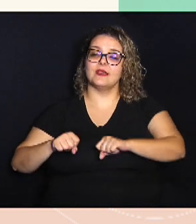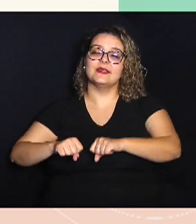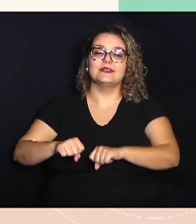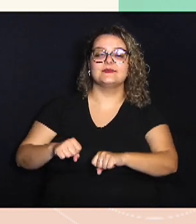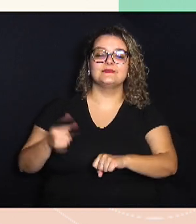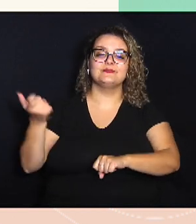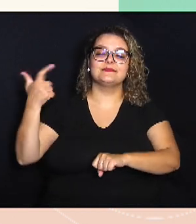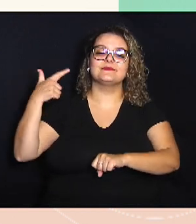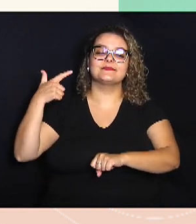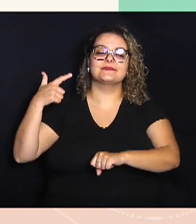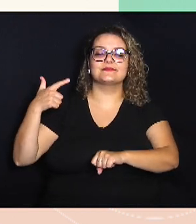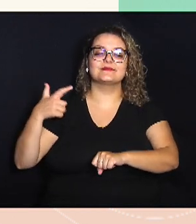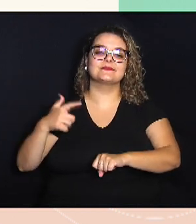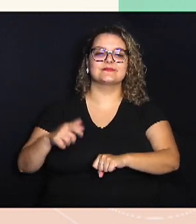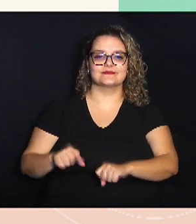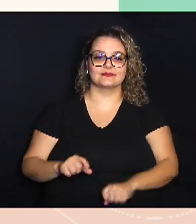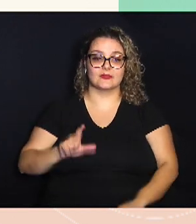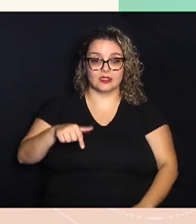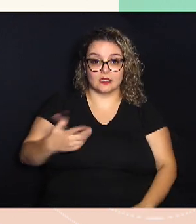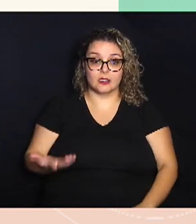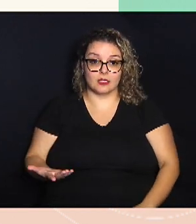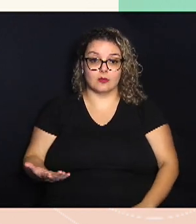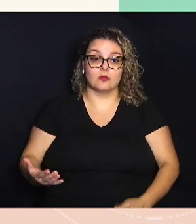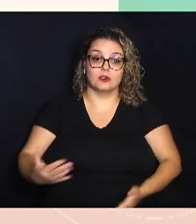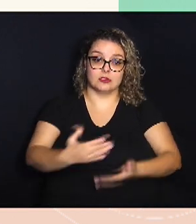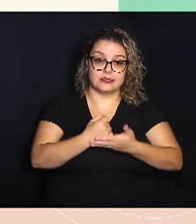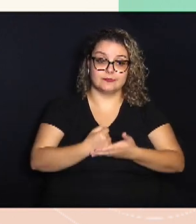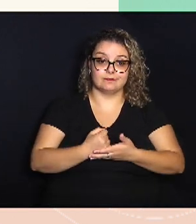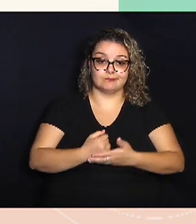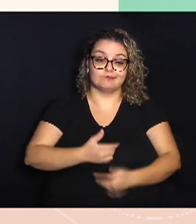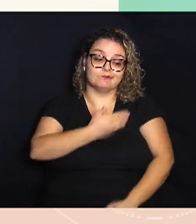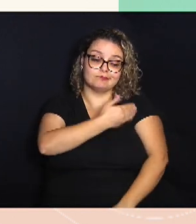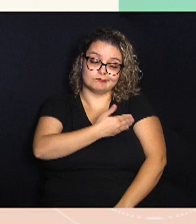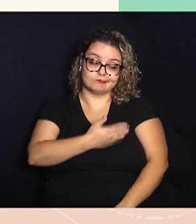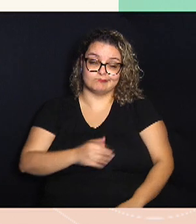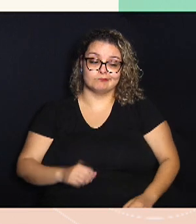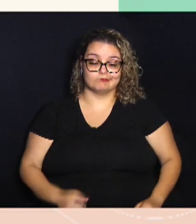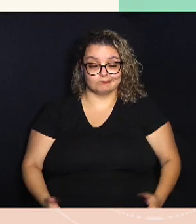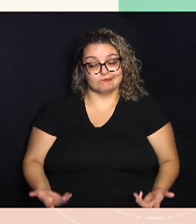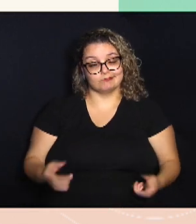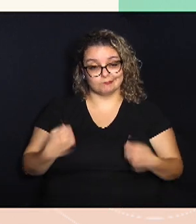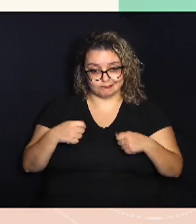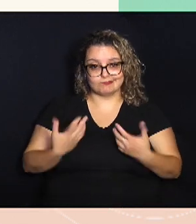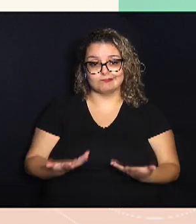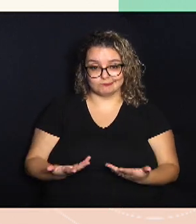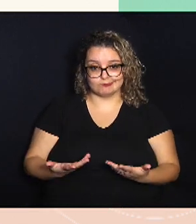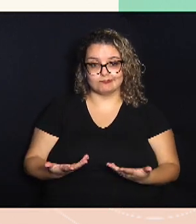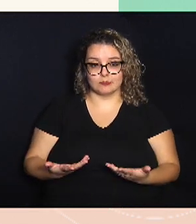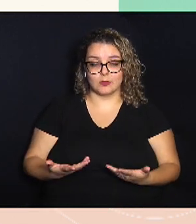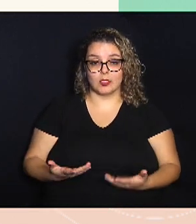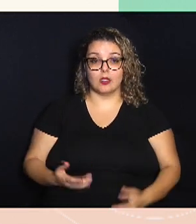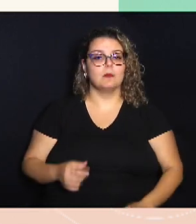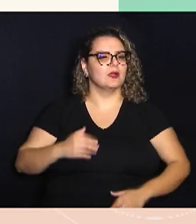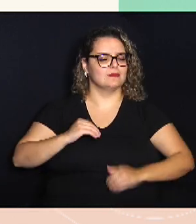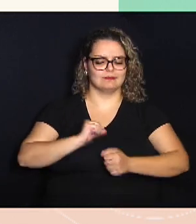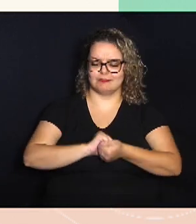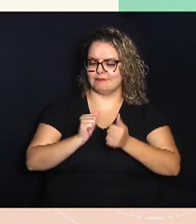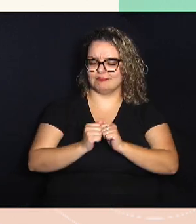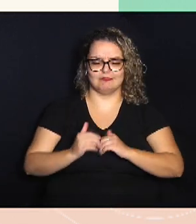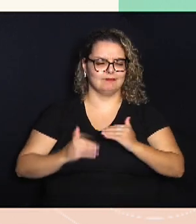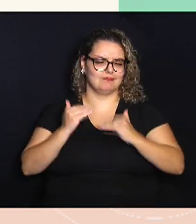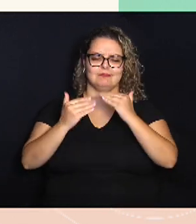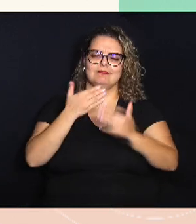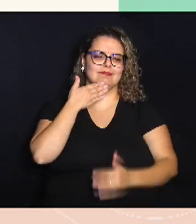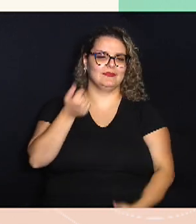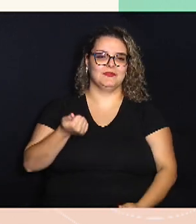seu resgate, ela teve uma patinha amputada, mas já está totalmente adaptada e recuperada. Júlia